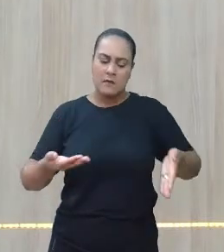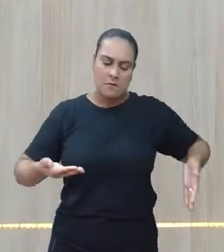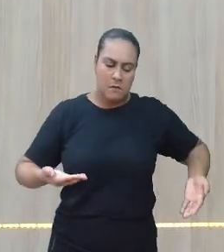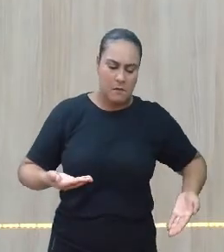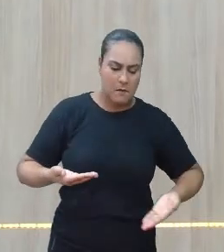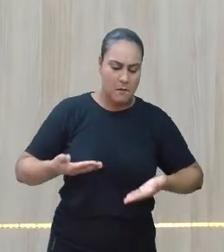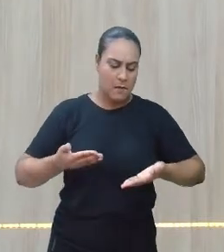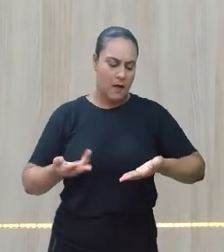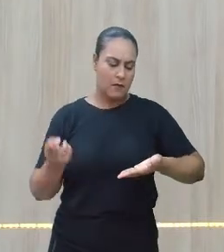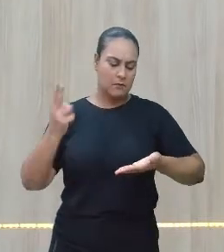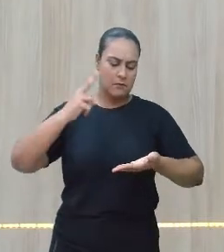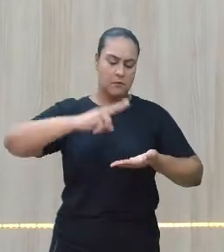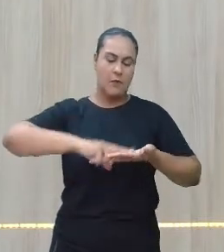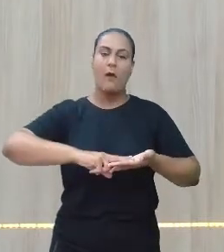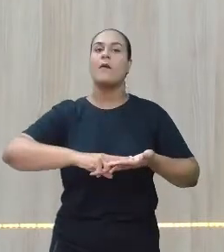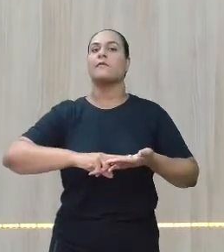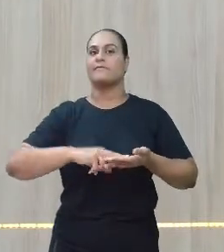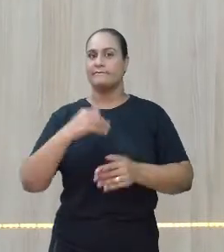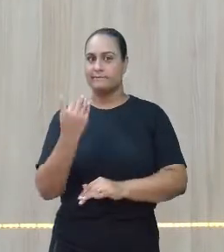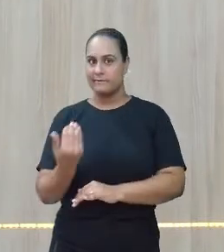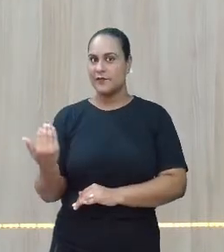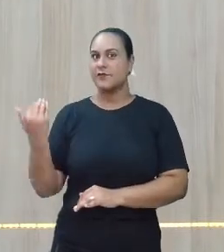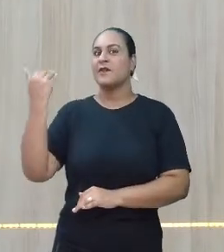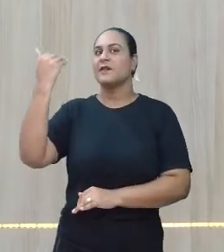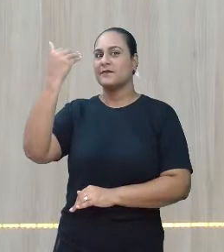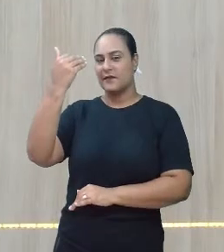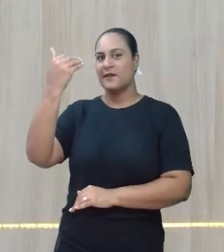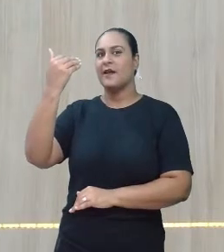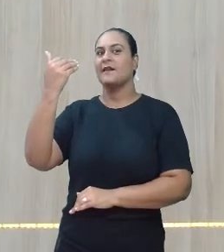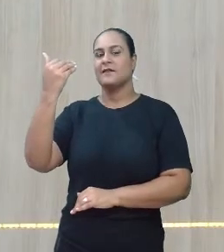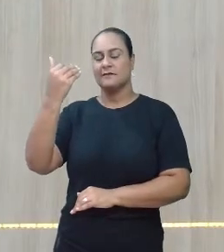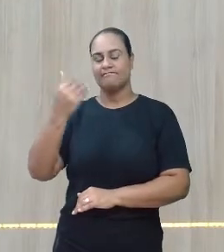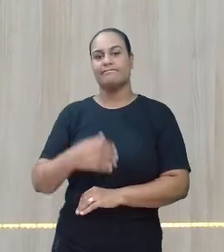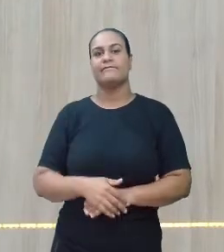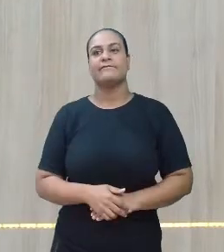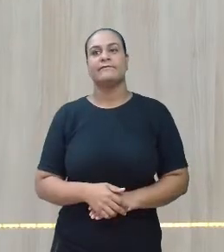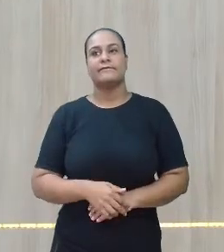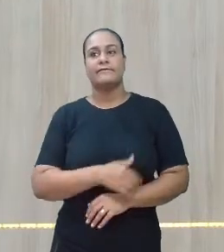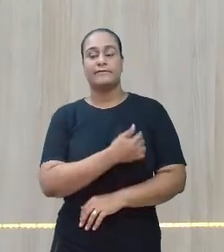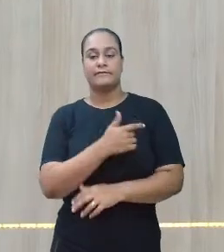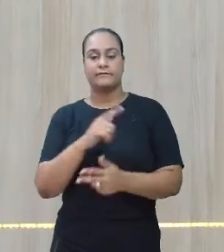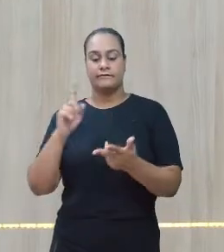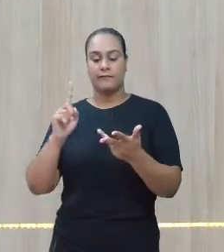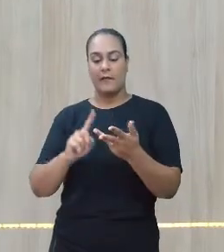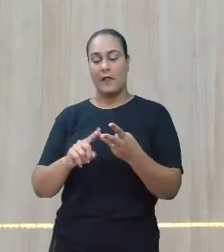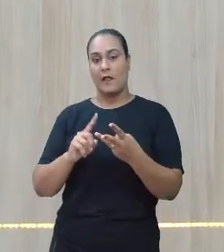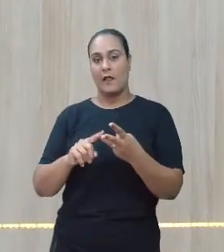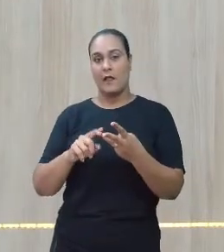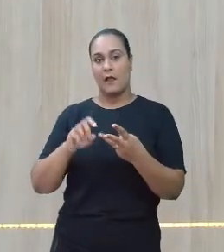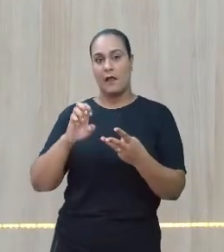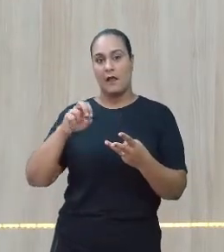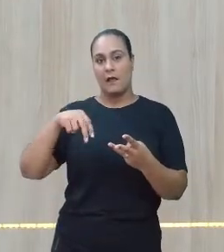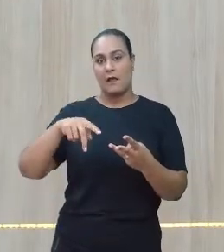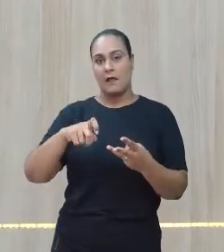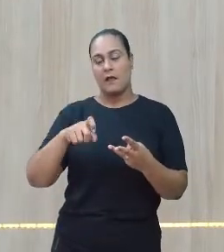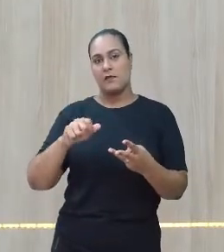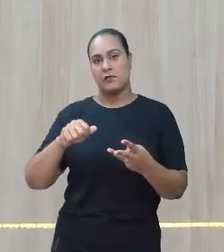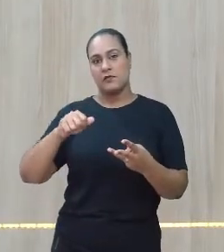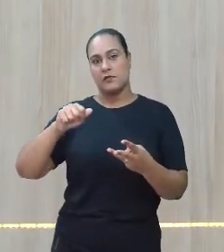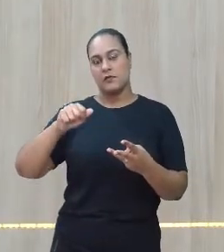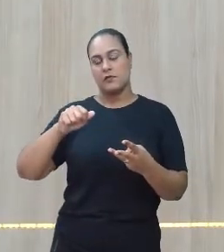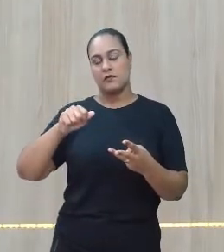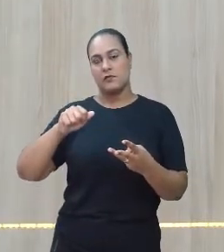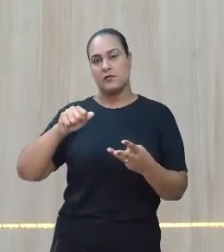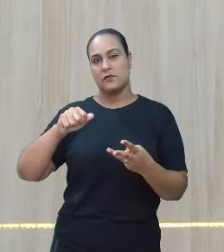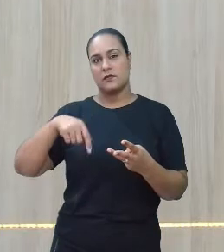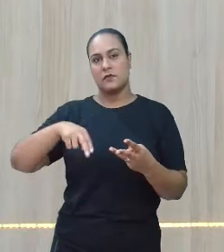E aí é muito importante ser um adulto por conta da contaminação. O outro é a questão da enxaqueca, né? A enxaqueca